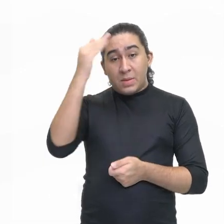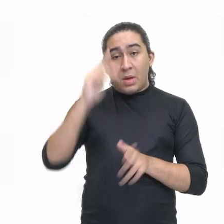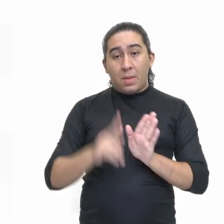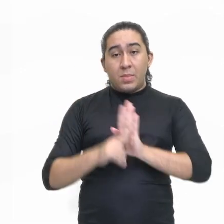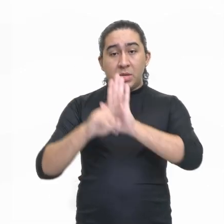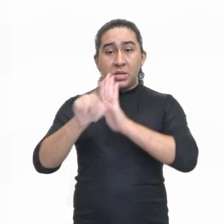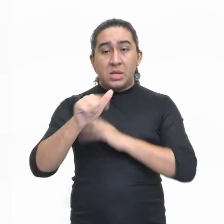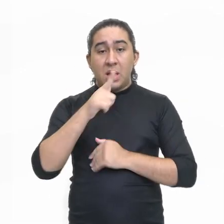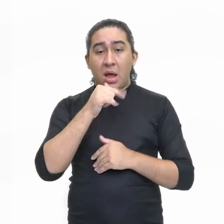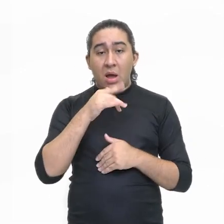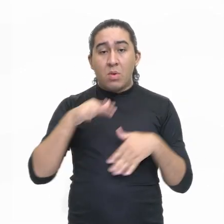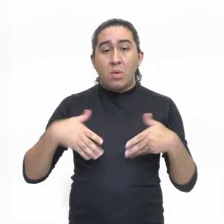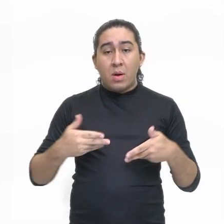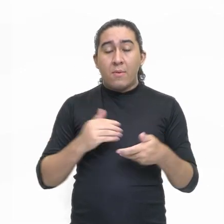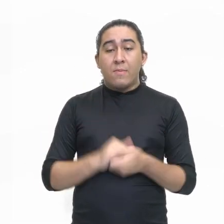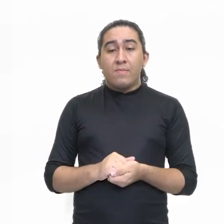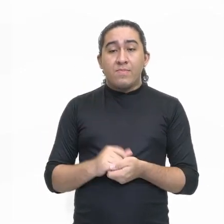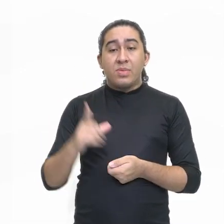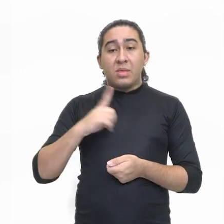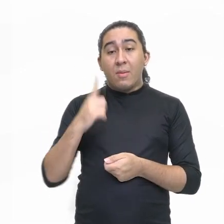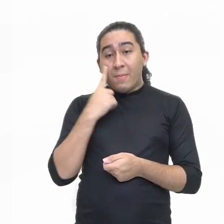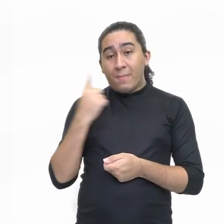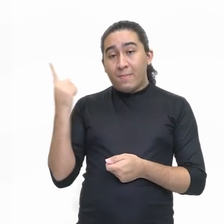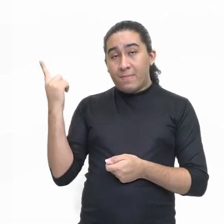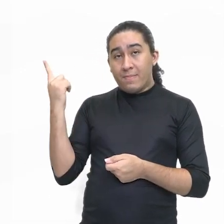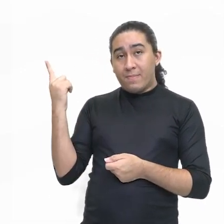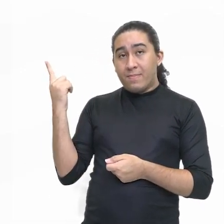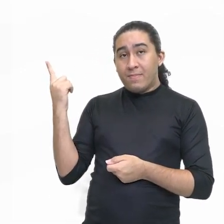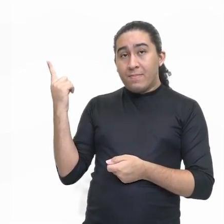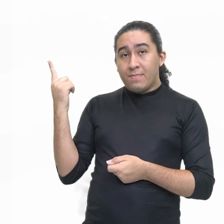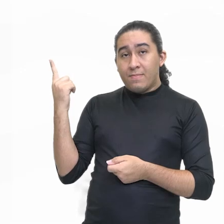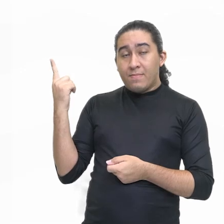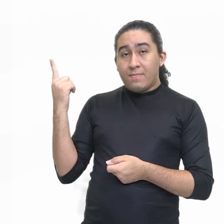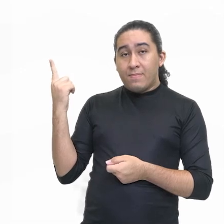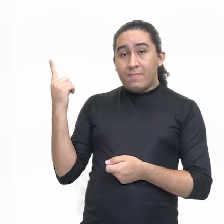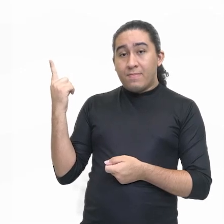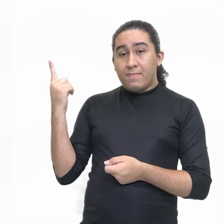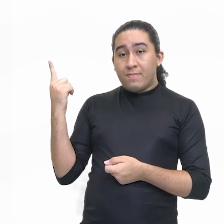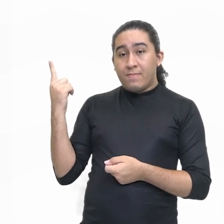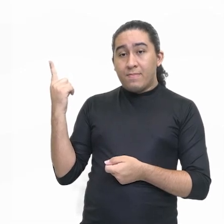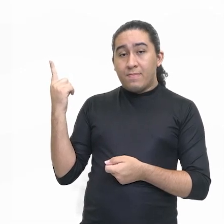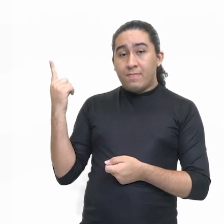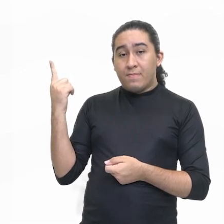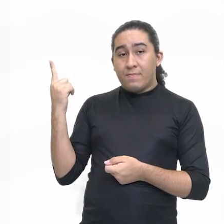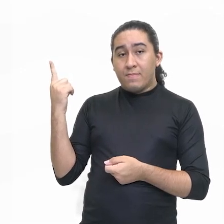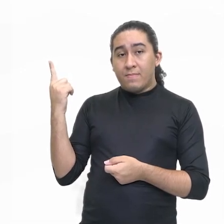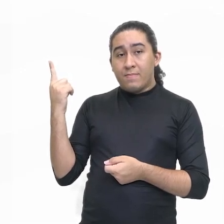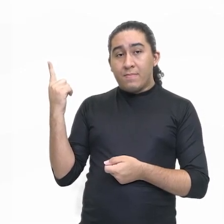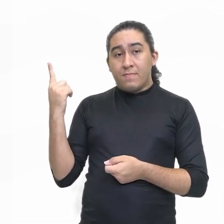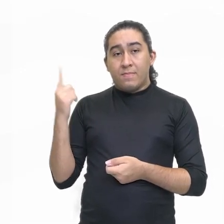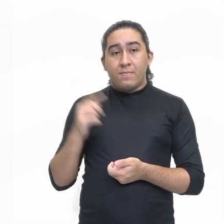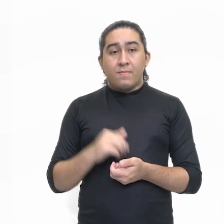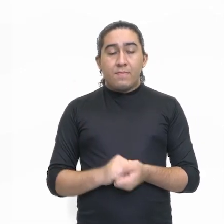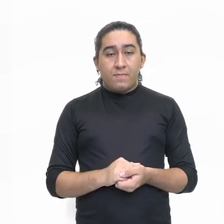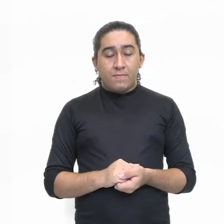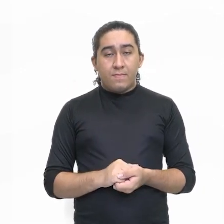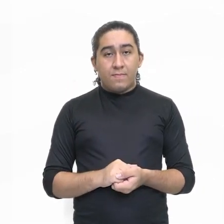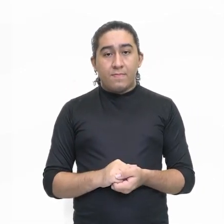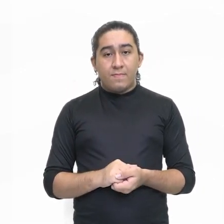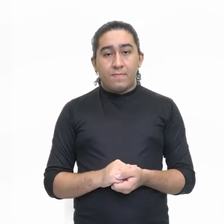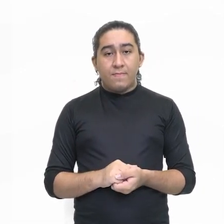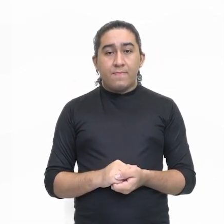representantes desse tipo de águas são os rios Solimões, Rio Amazonas, o Rio Madeira e o Rio